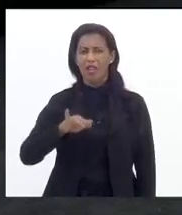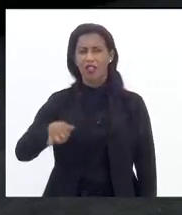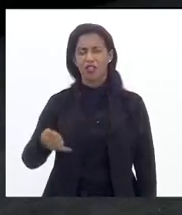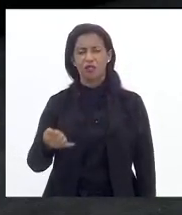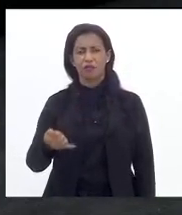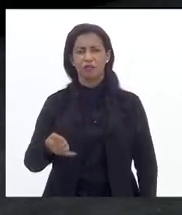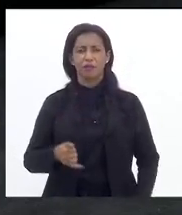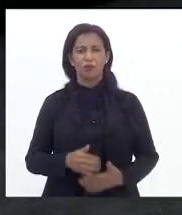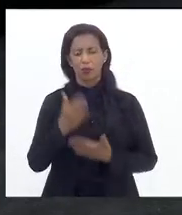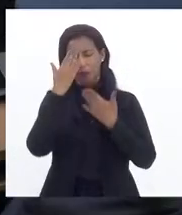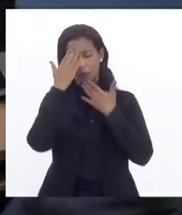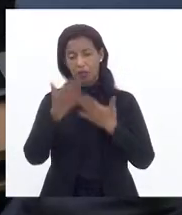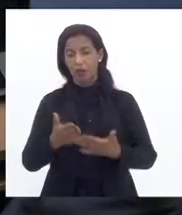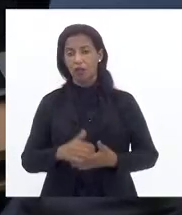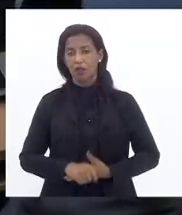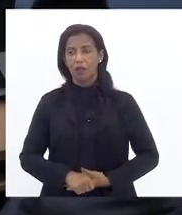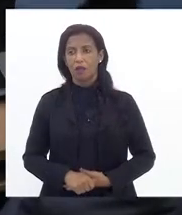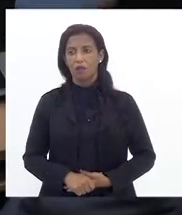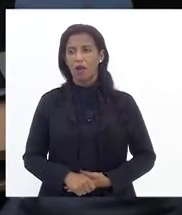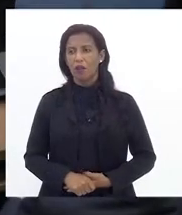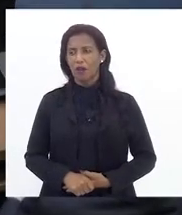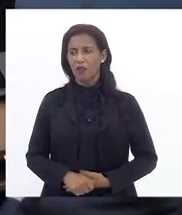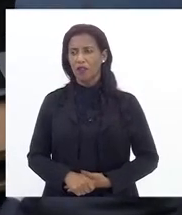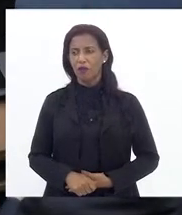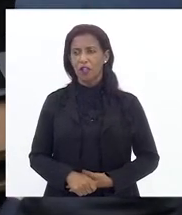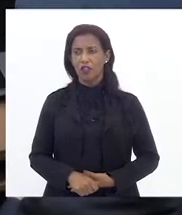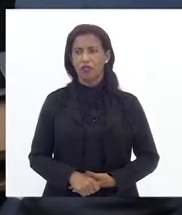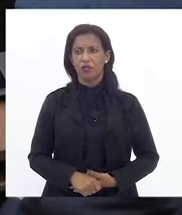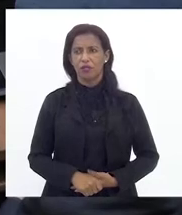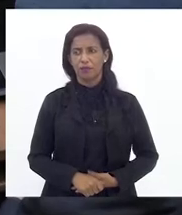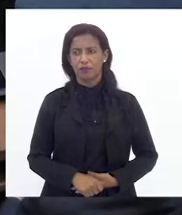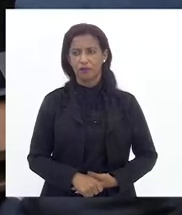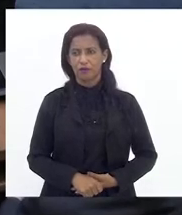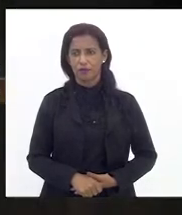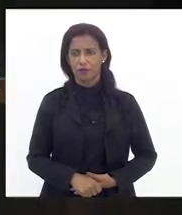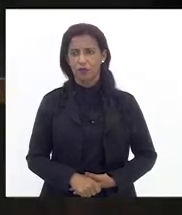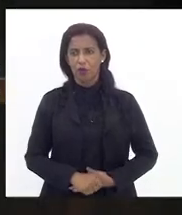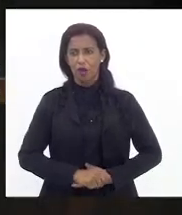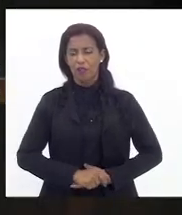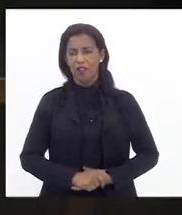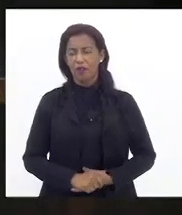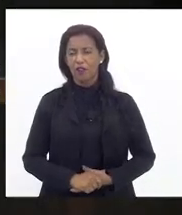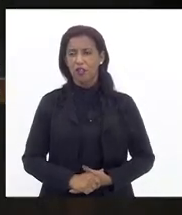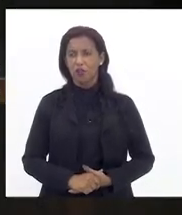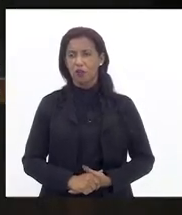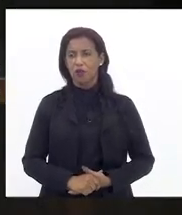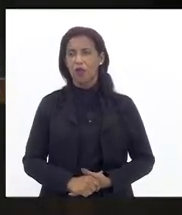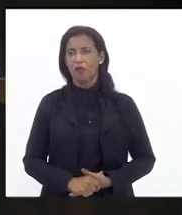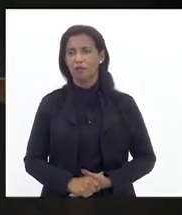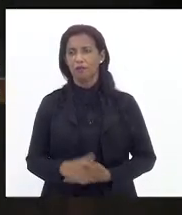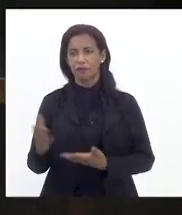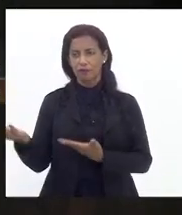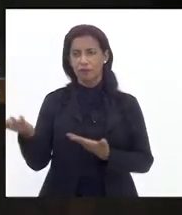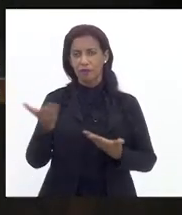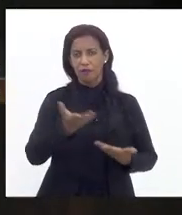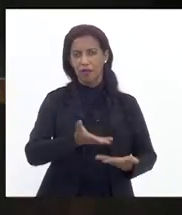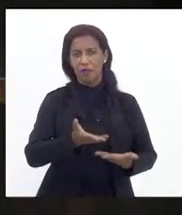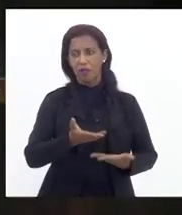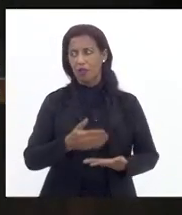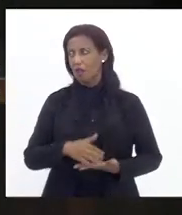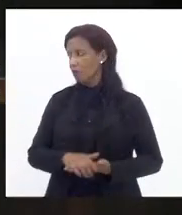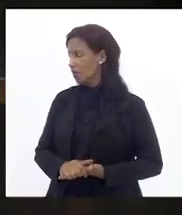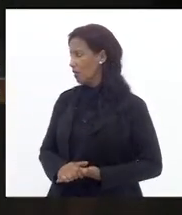obrigado bom obrigado a senhora Renan Gama eu passo a palavra o deputado